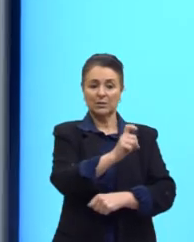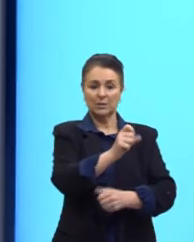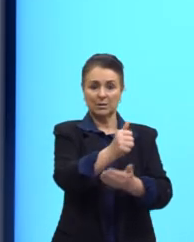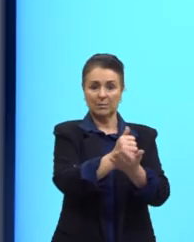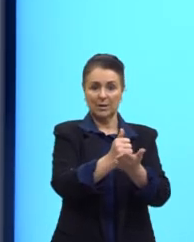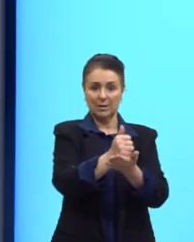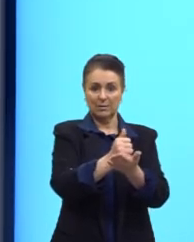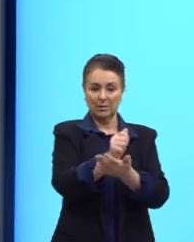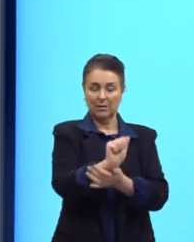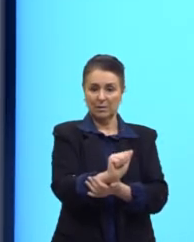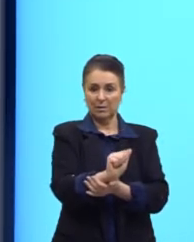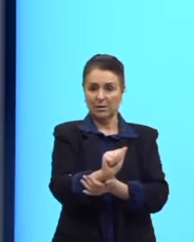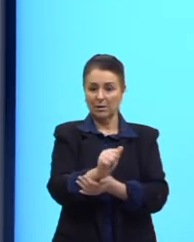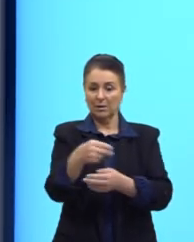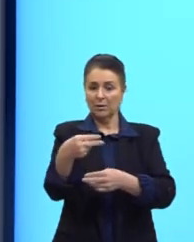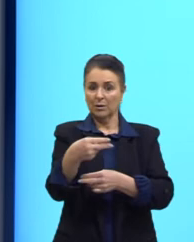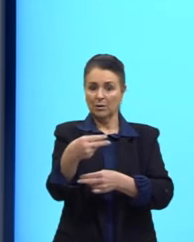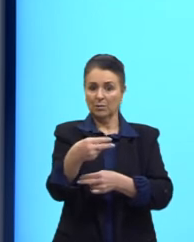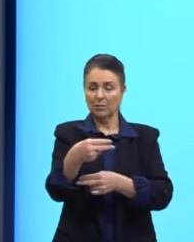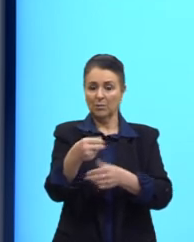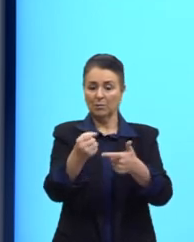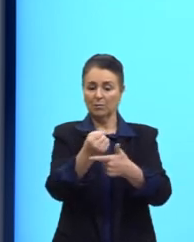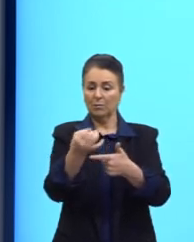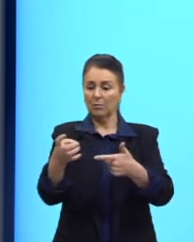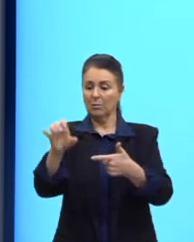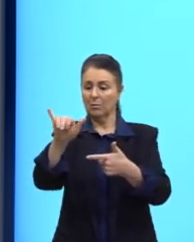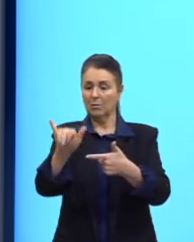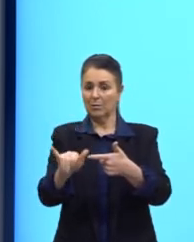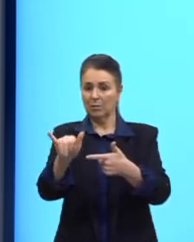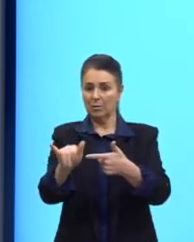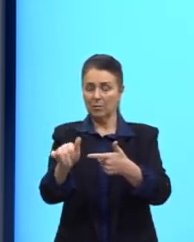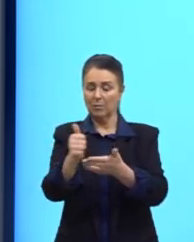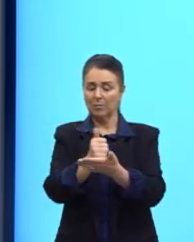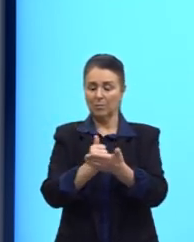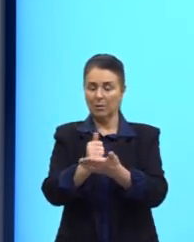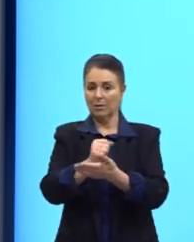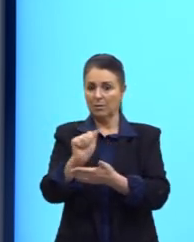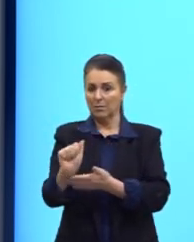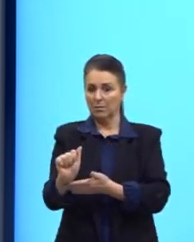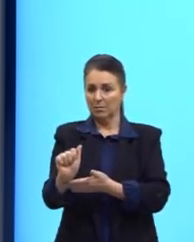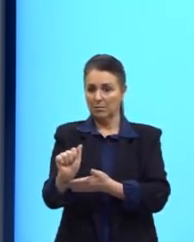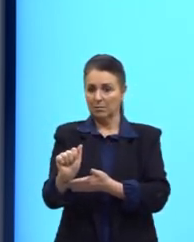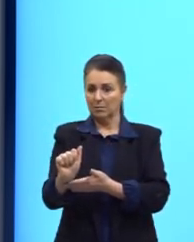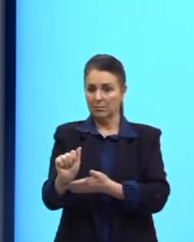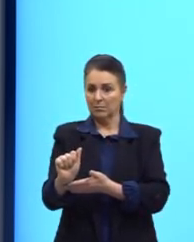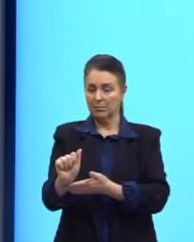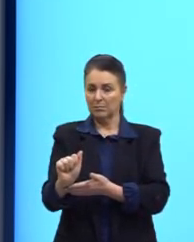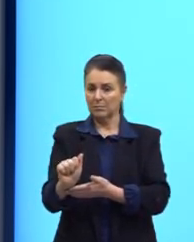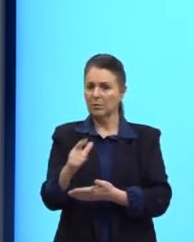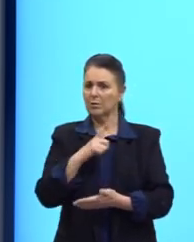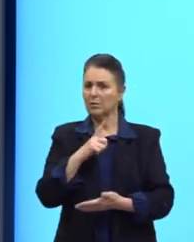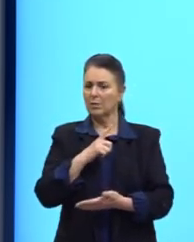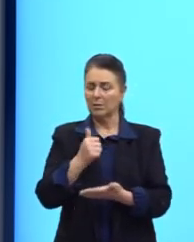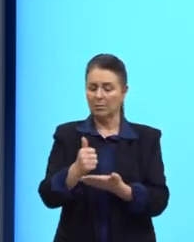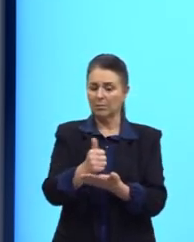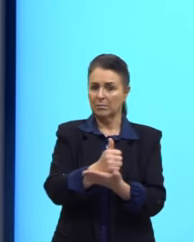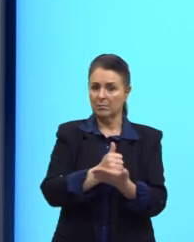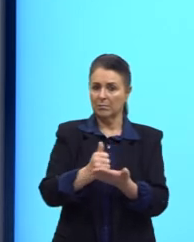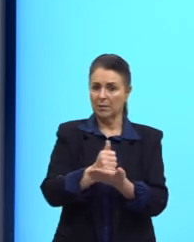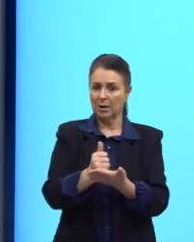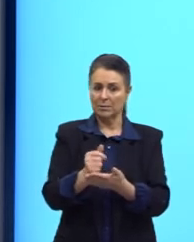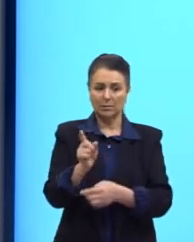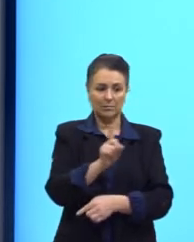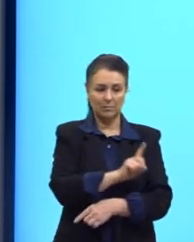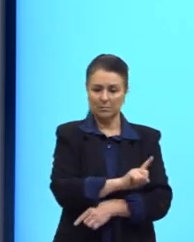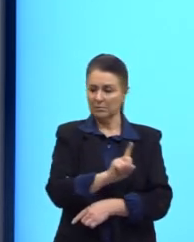igual ao logaritmo de y na base A que que nós observamos as bases nos dois